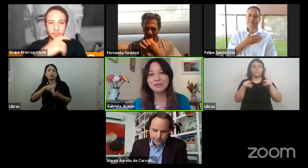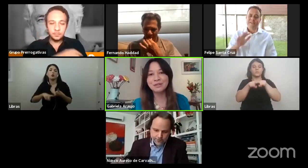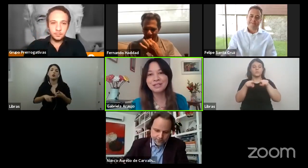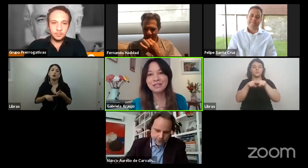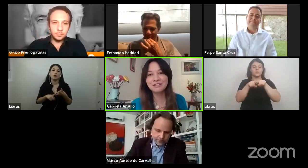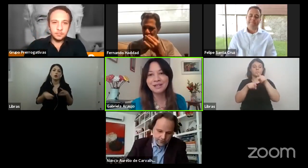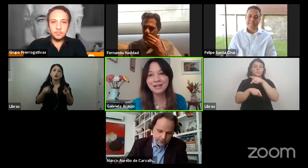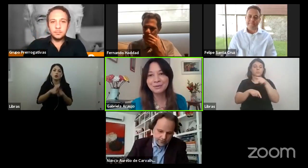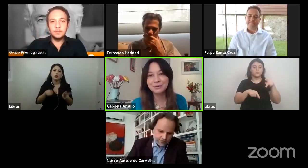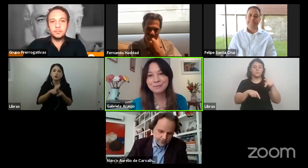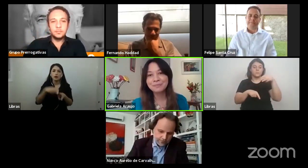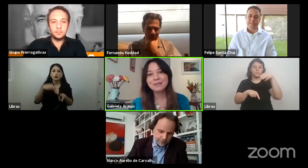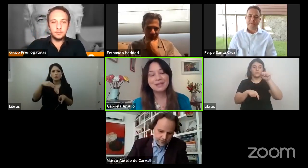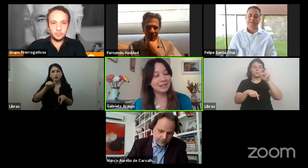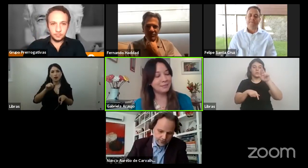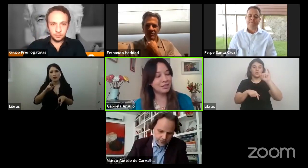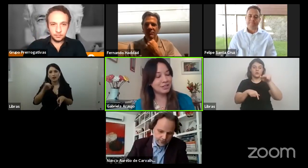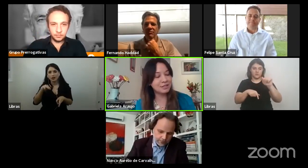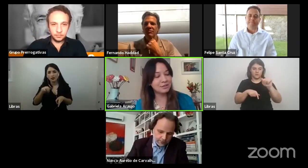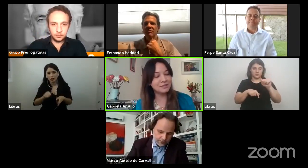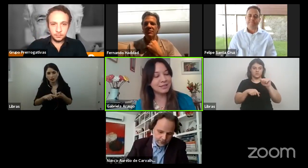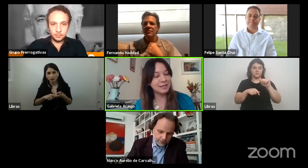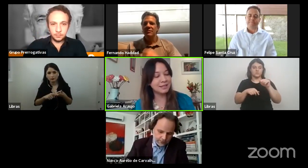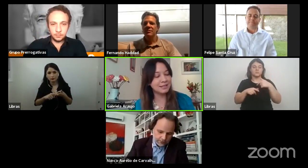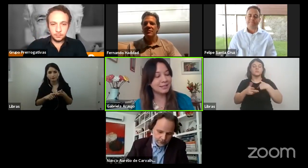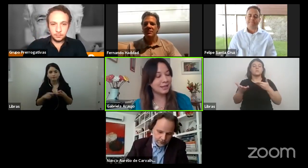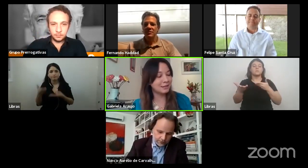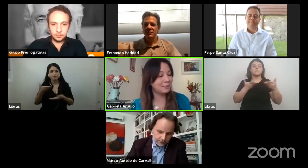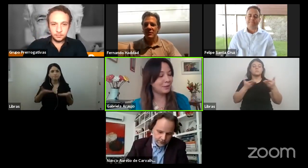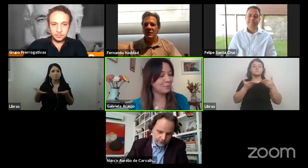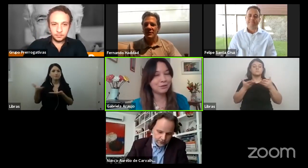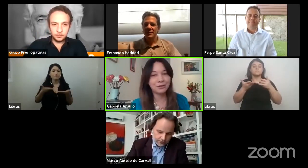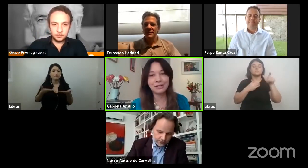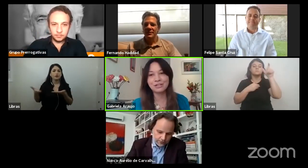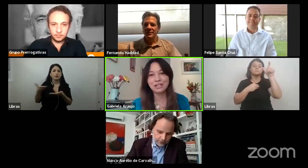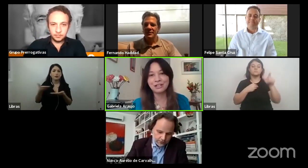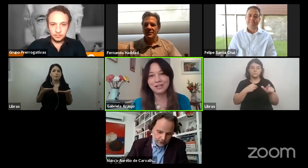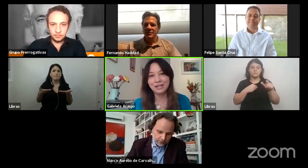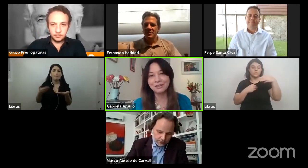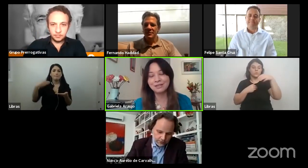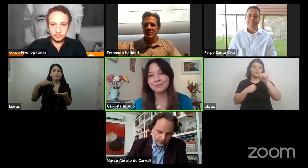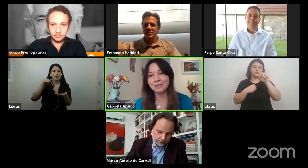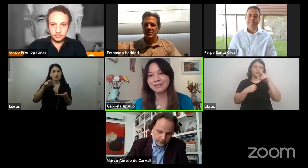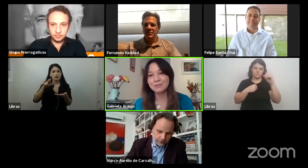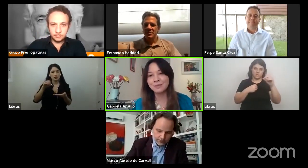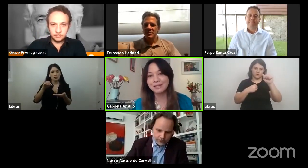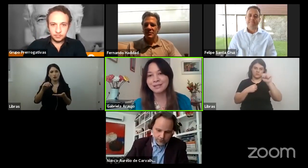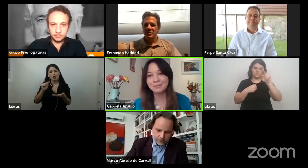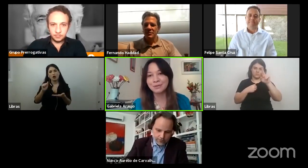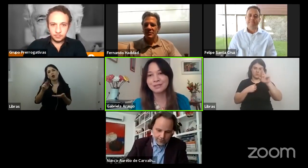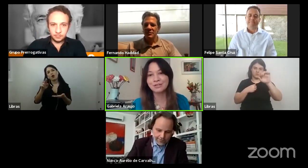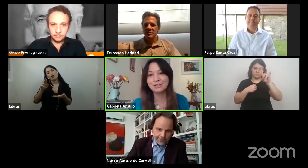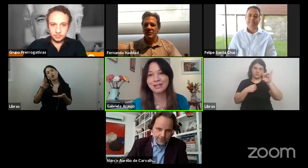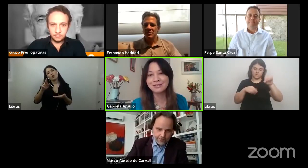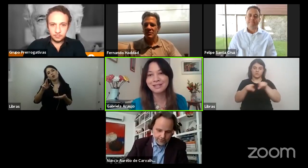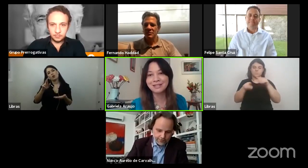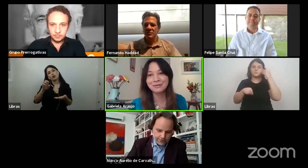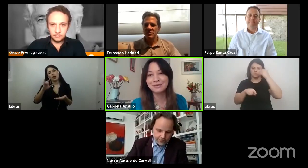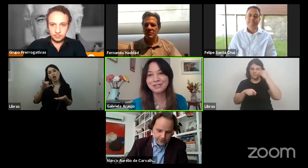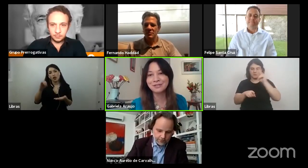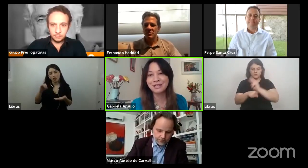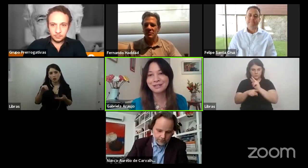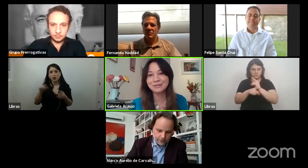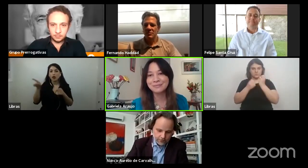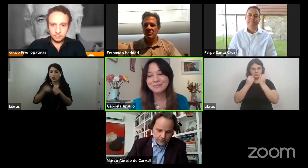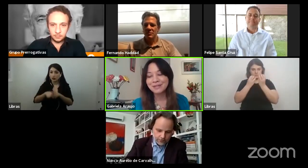a professora Marina Faraco. E a mediação vai ser realizada pelo Marco Aurélio de Carvalho, que também tem experiência em proteção de dados, ele que